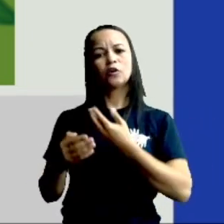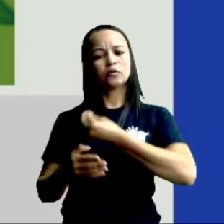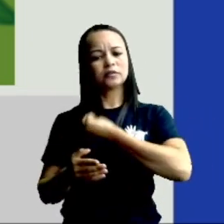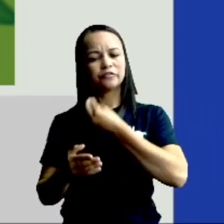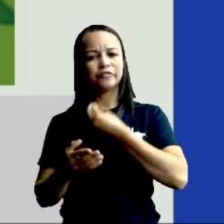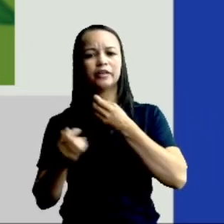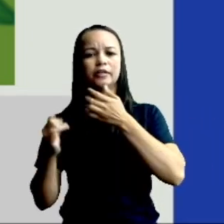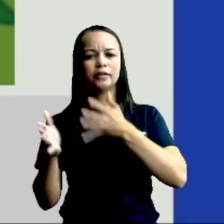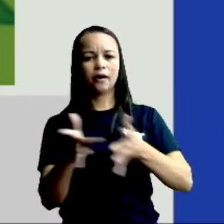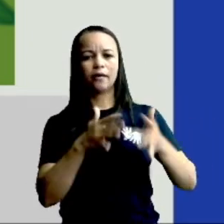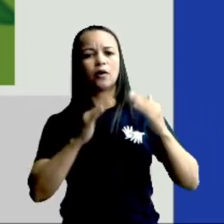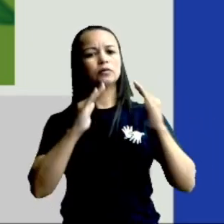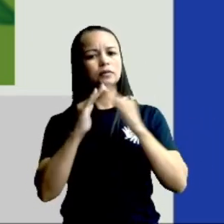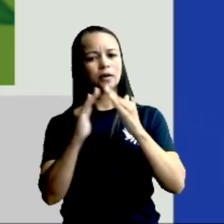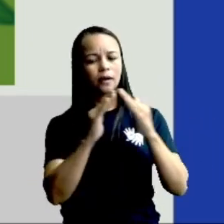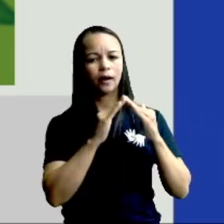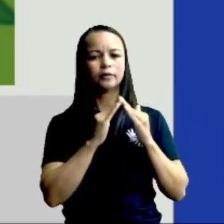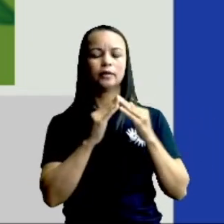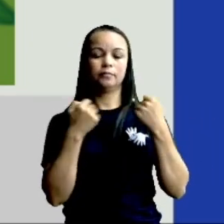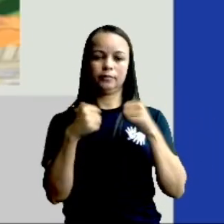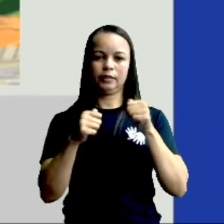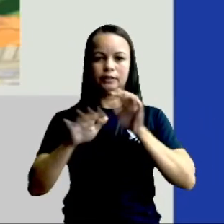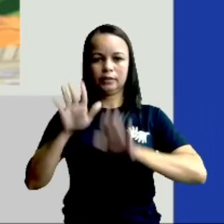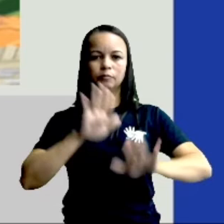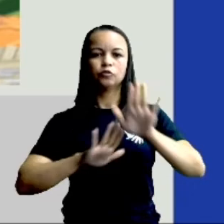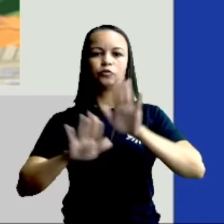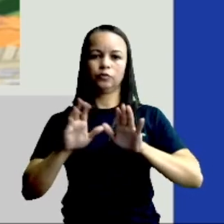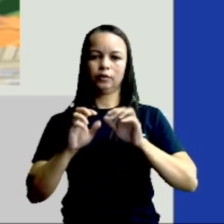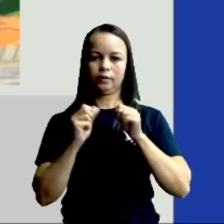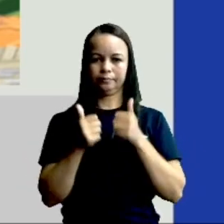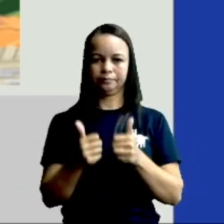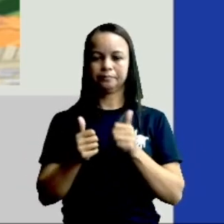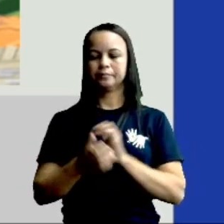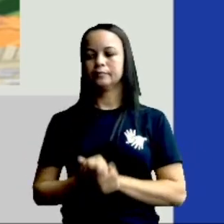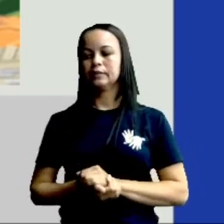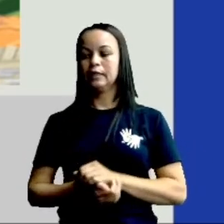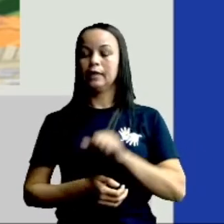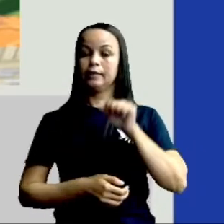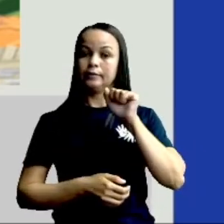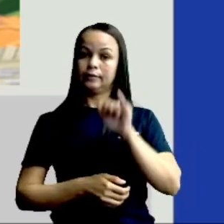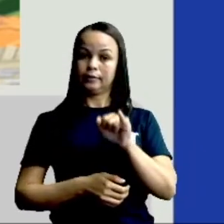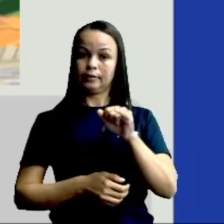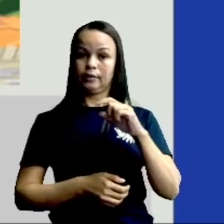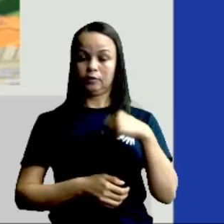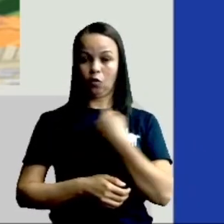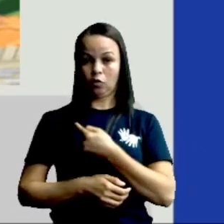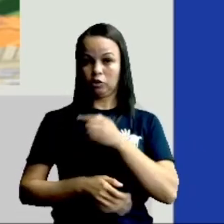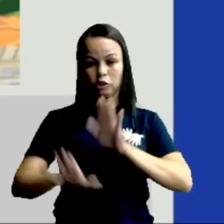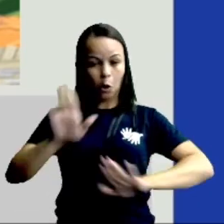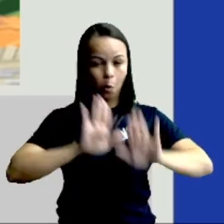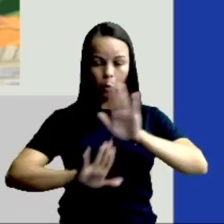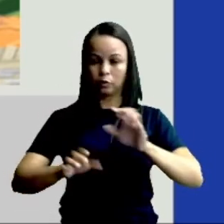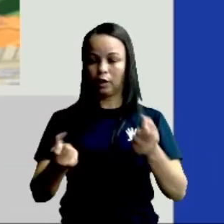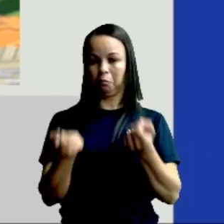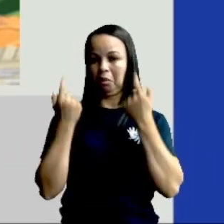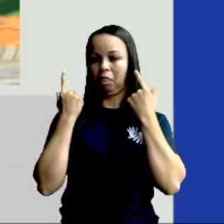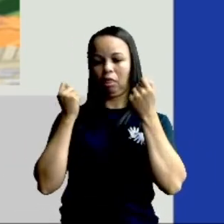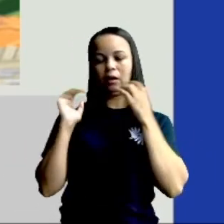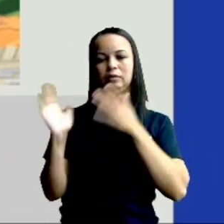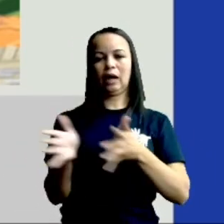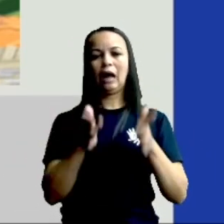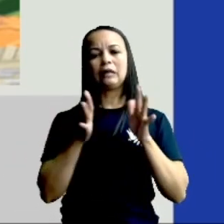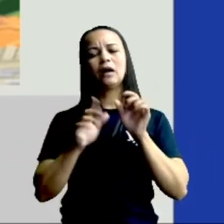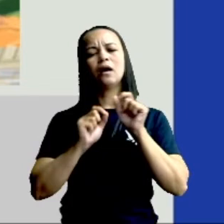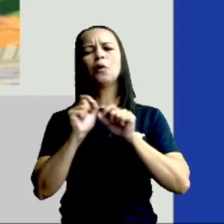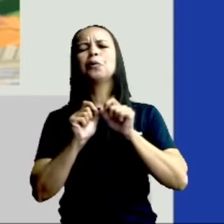nossa vida e nós precisamos cuidar bem dele, tá bom? Se não cuidarmos do meio ambiente, não estamos